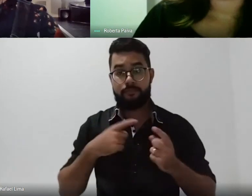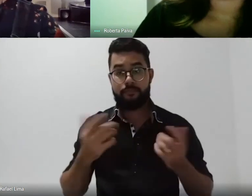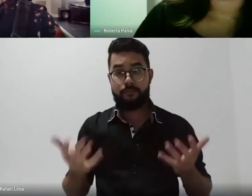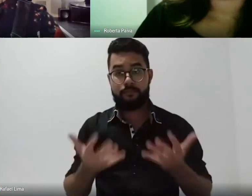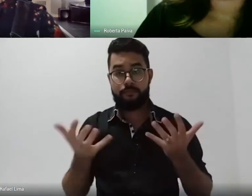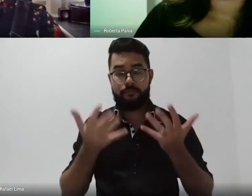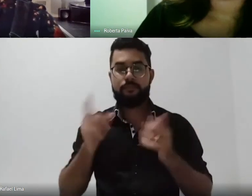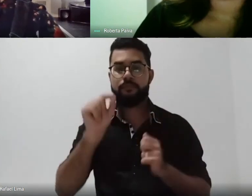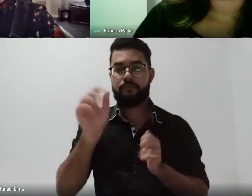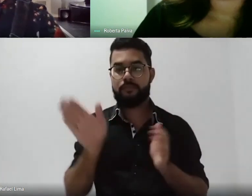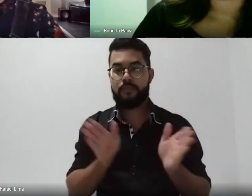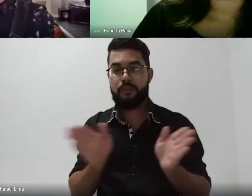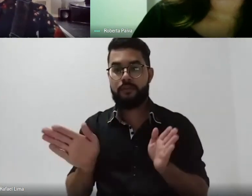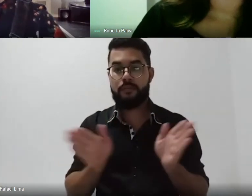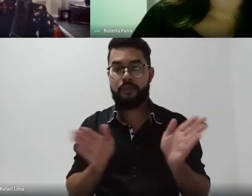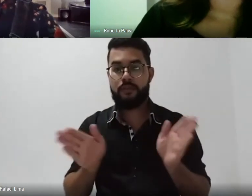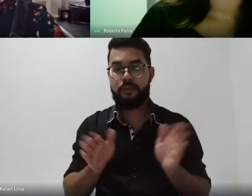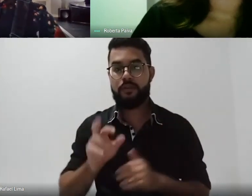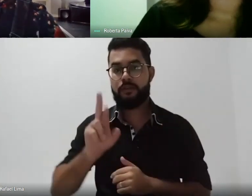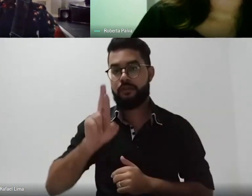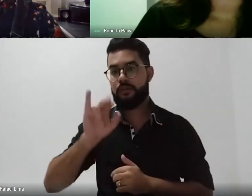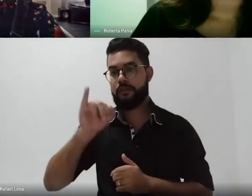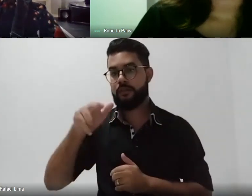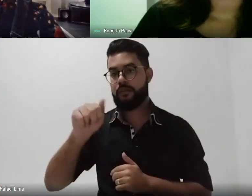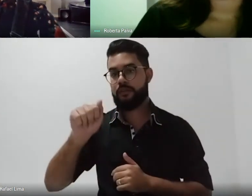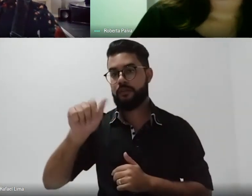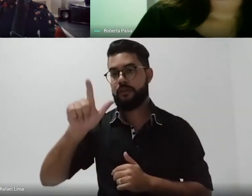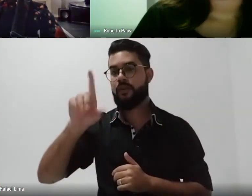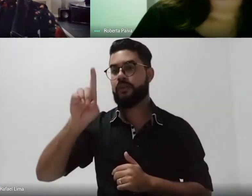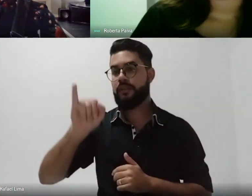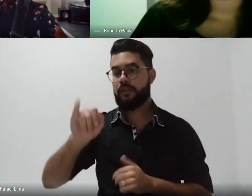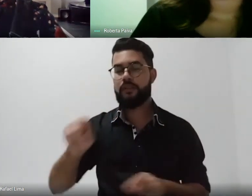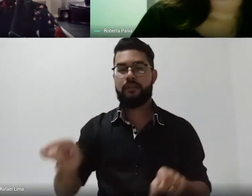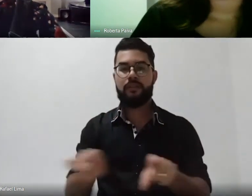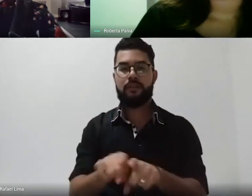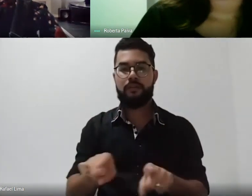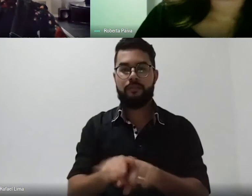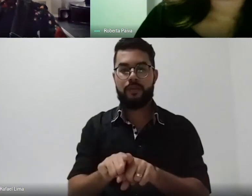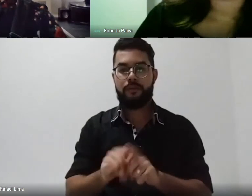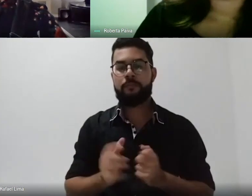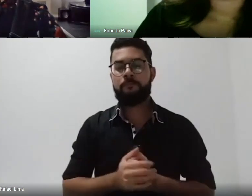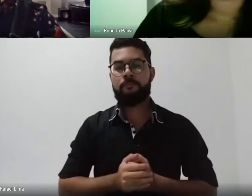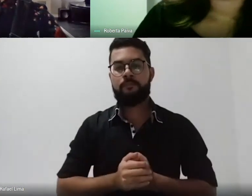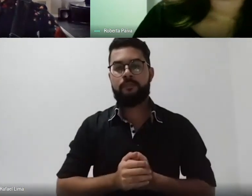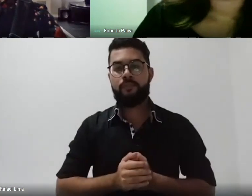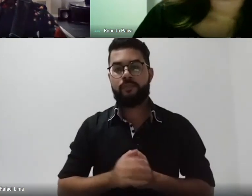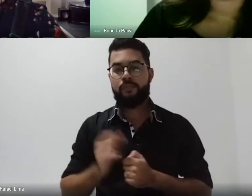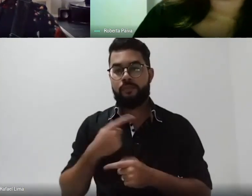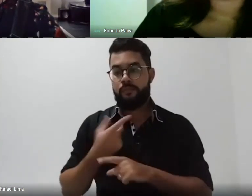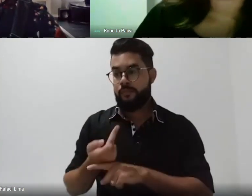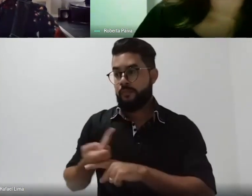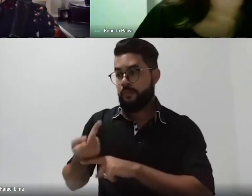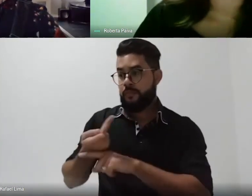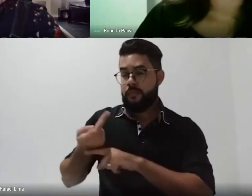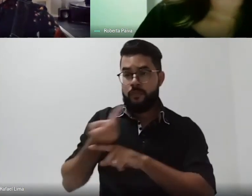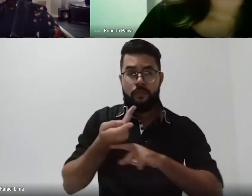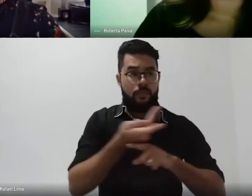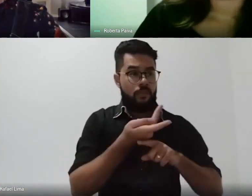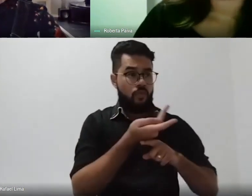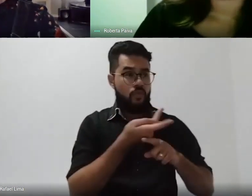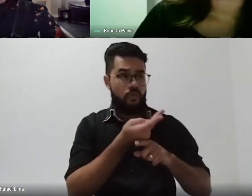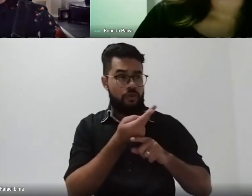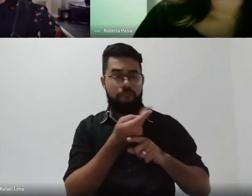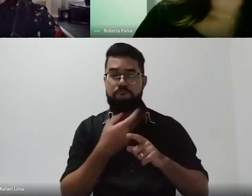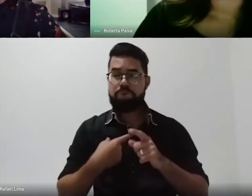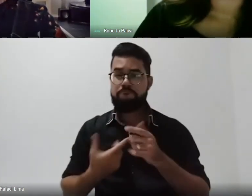Reinaldo, que faltou comentar aqui, estava entre os comentários, de sua busca da solução, né? Do que se